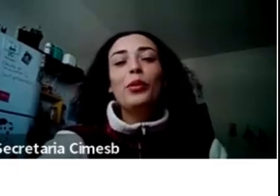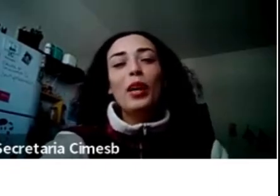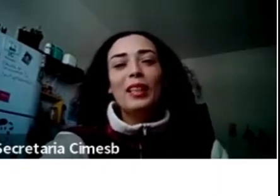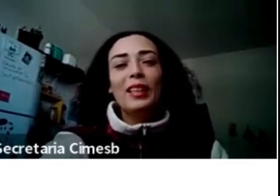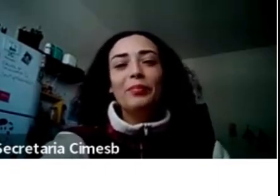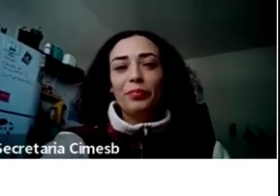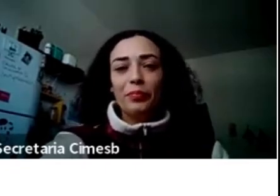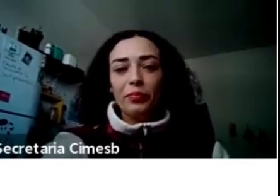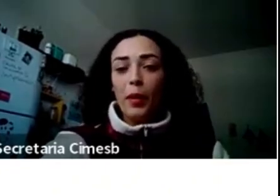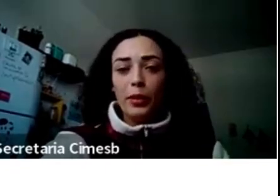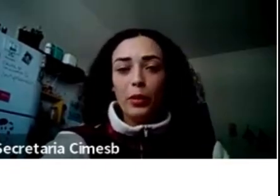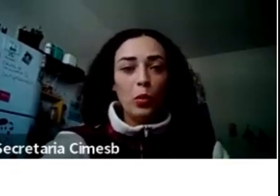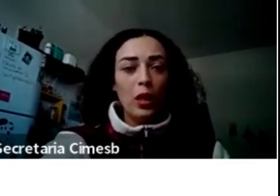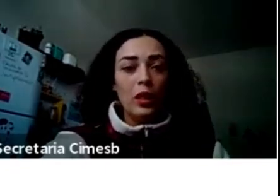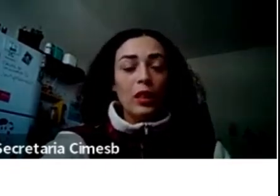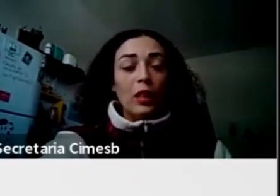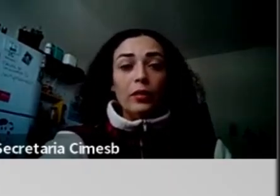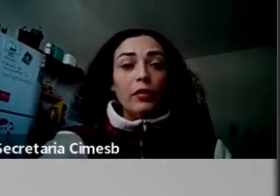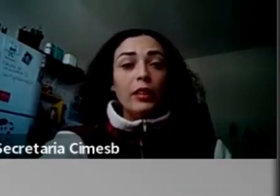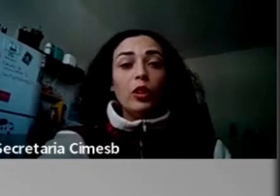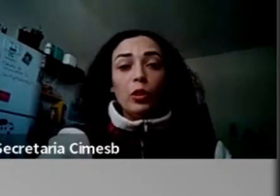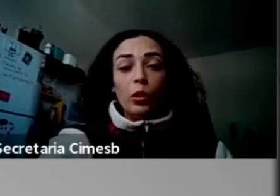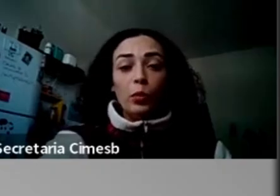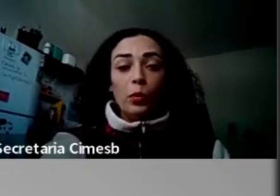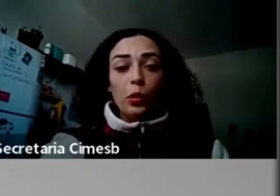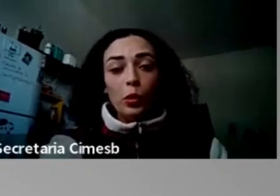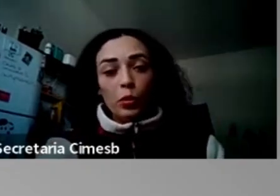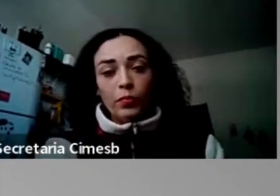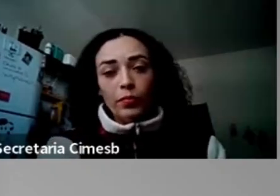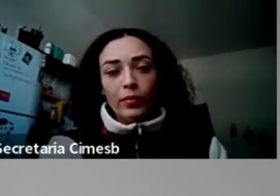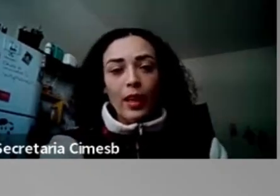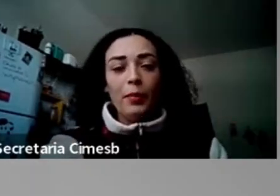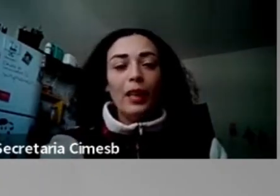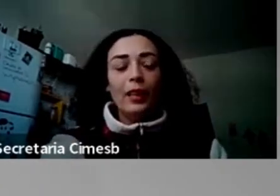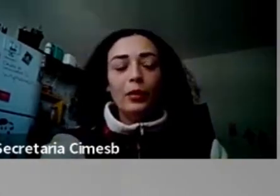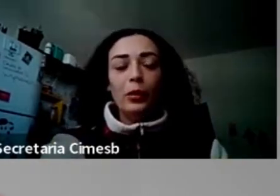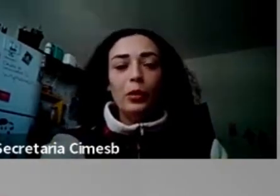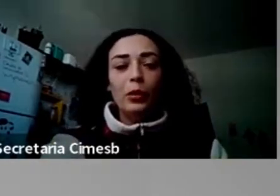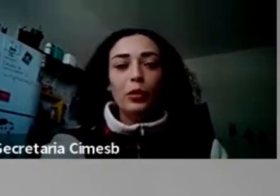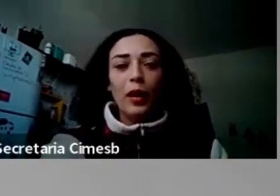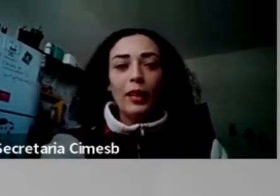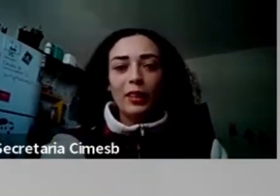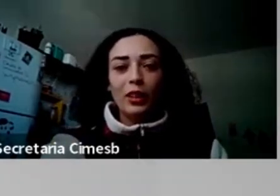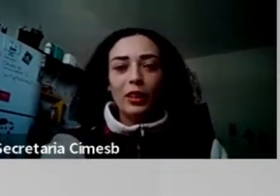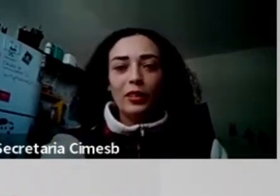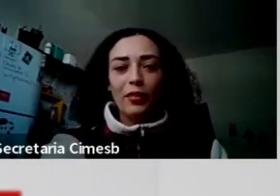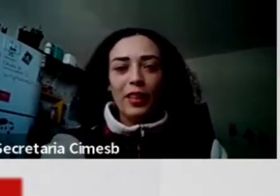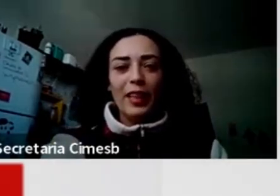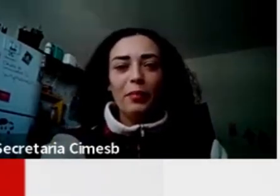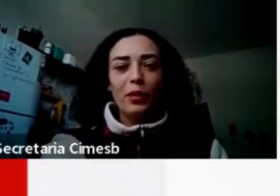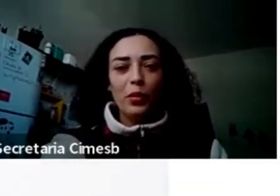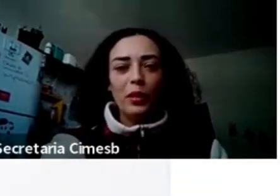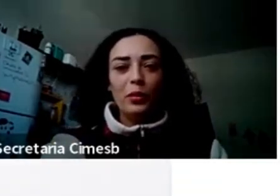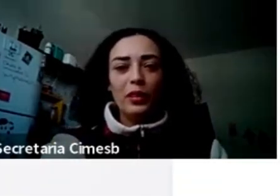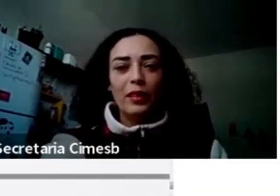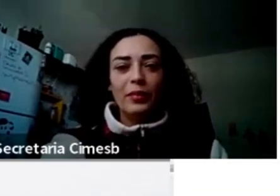Como eu vou ali chamar a pessoa? Então, não existe surdo mudo. Lembra lá dos 4 sentidos que eu falei